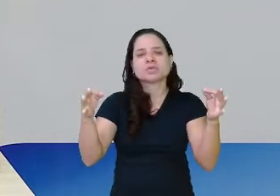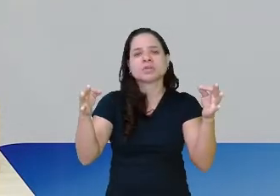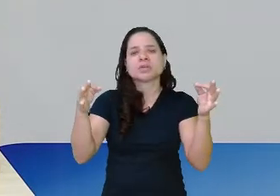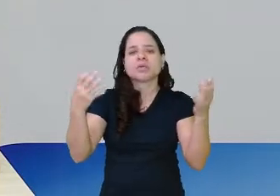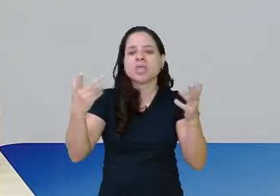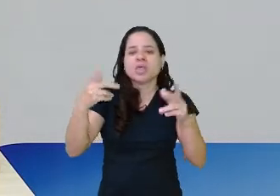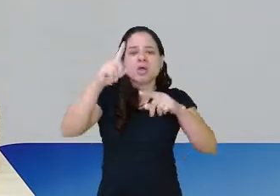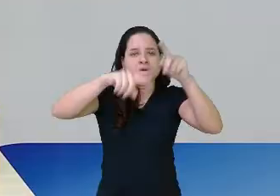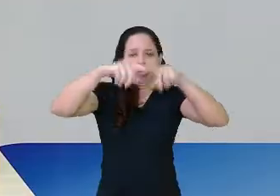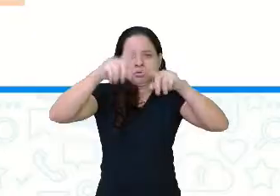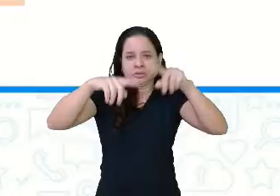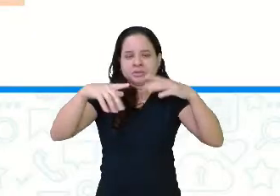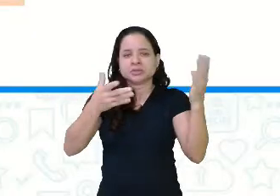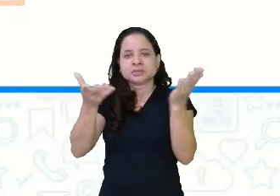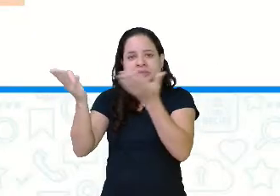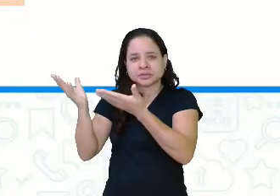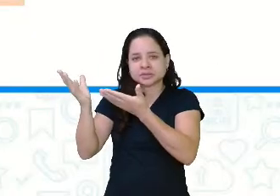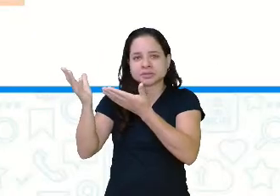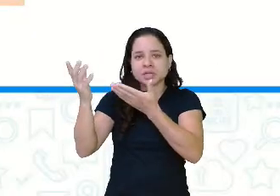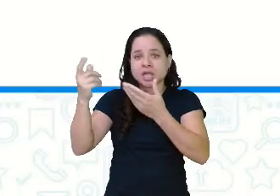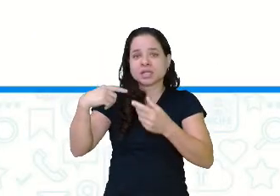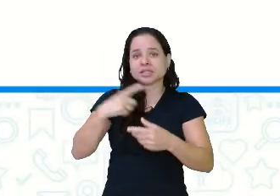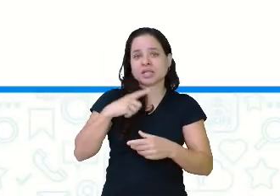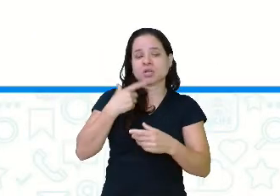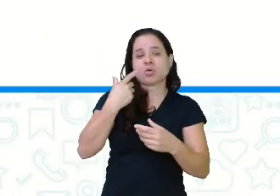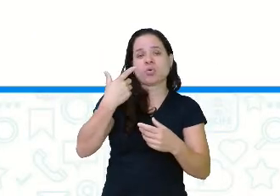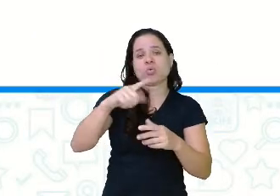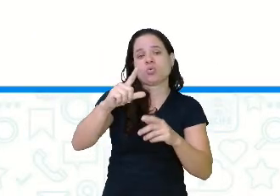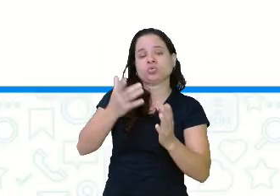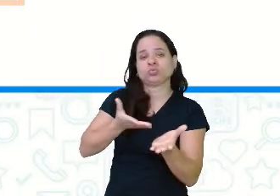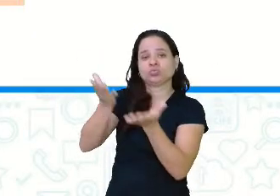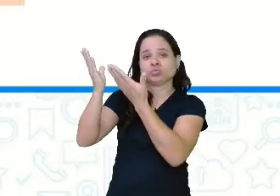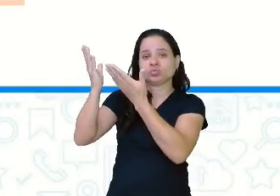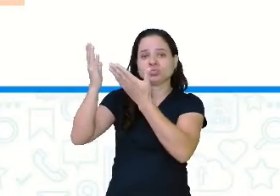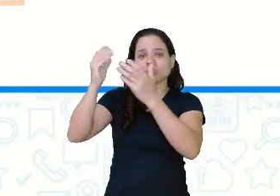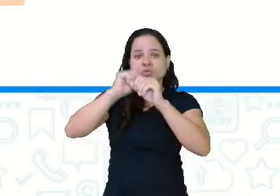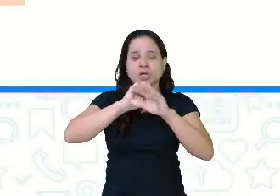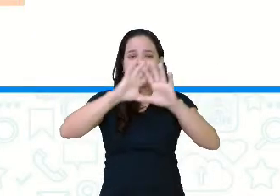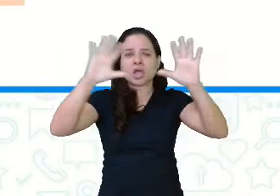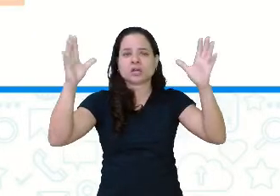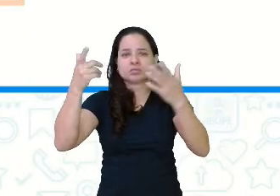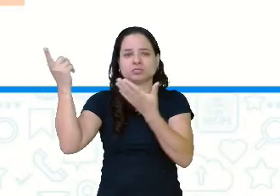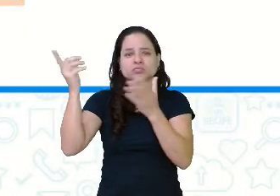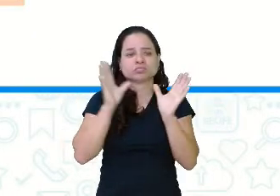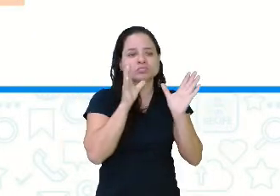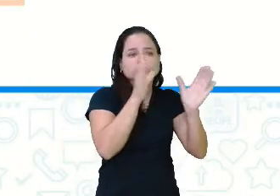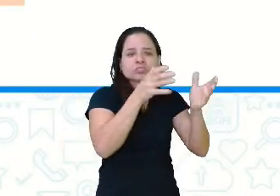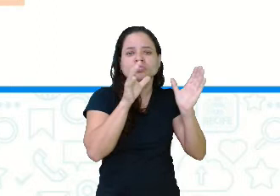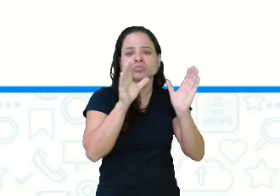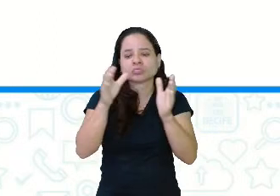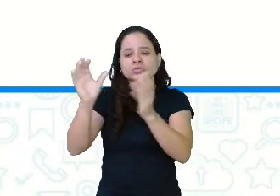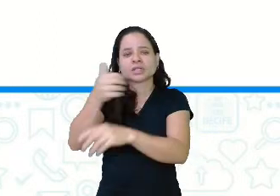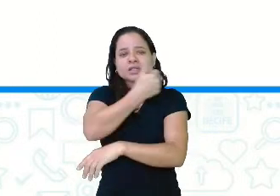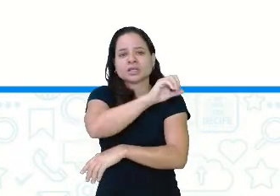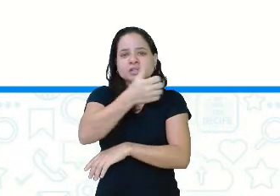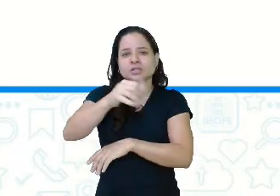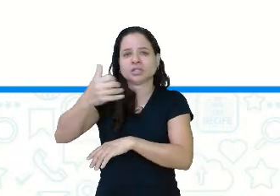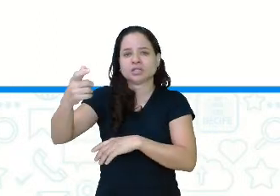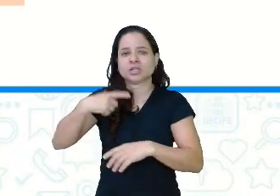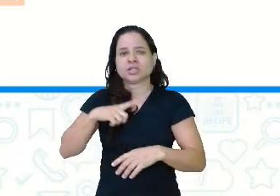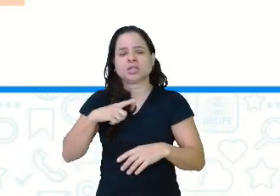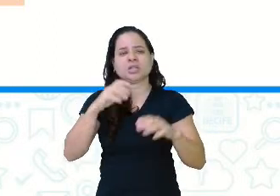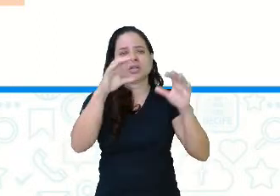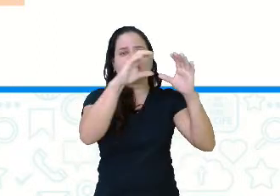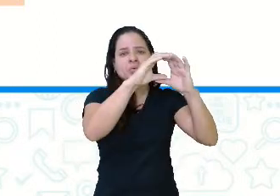material dourado e trouxe esse mais claro ainda, ó. Agrupamento de 10 em 10. É como se eu tivesse essas